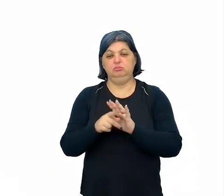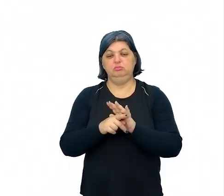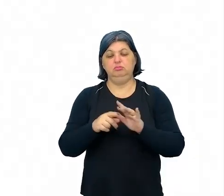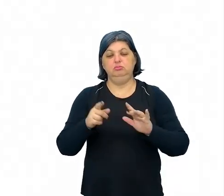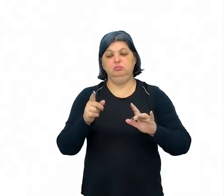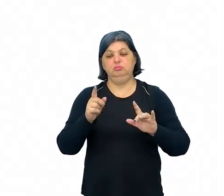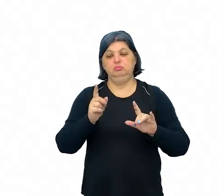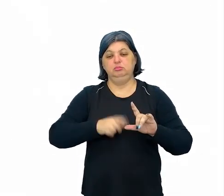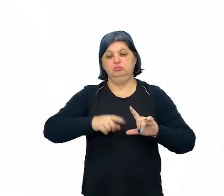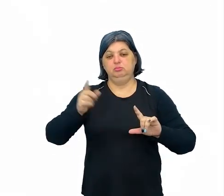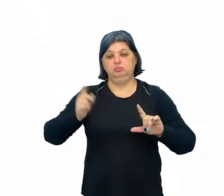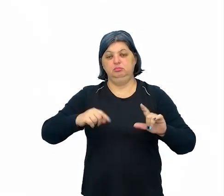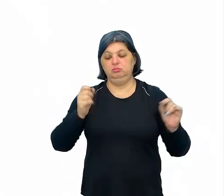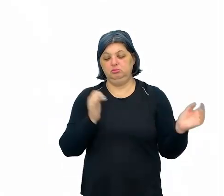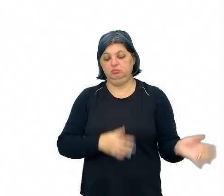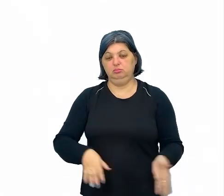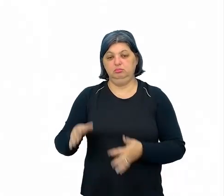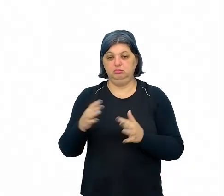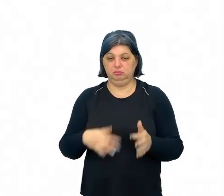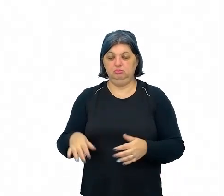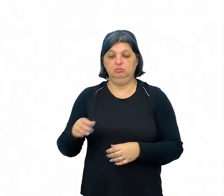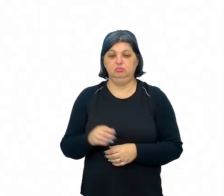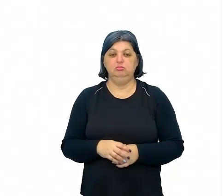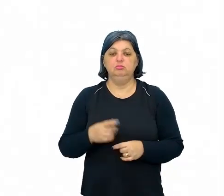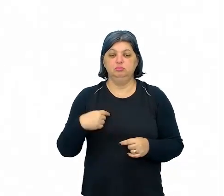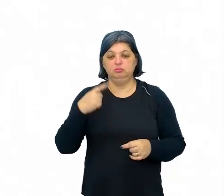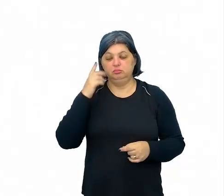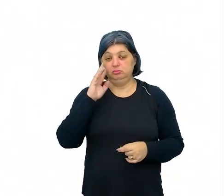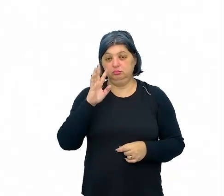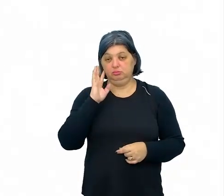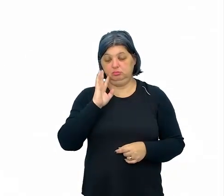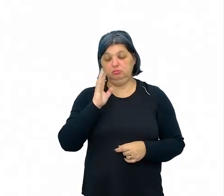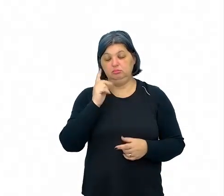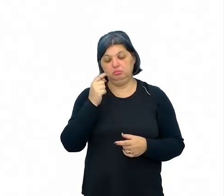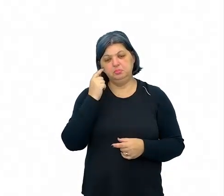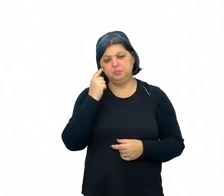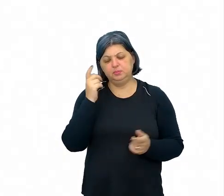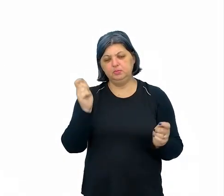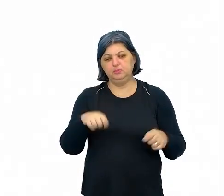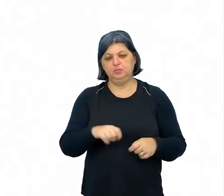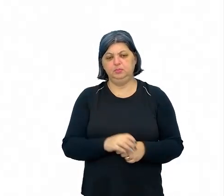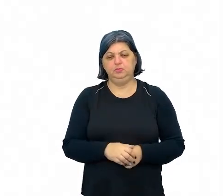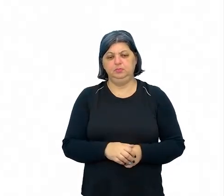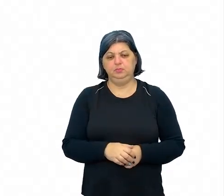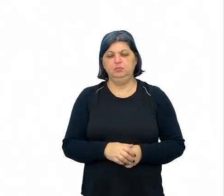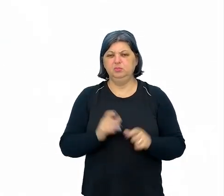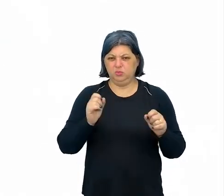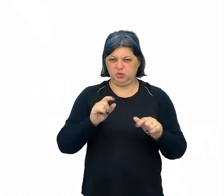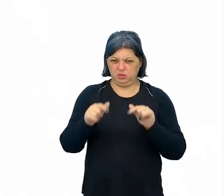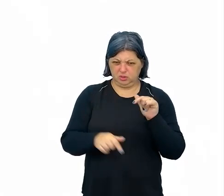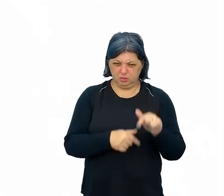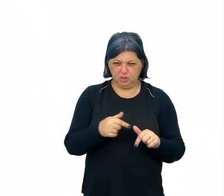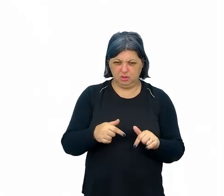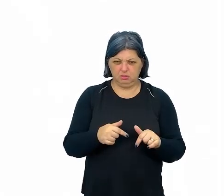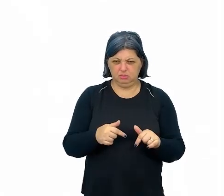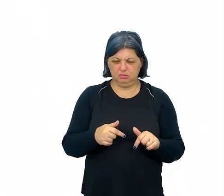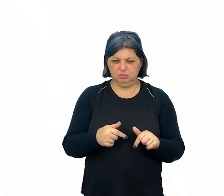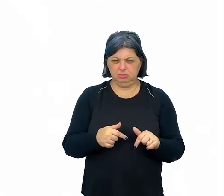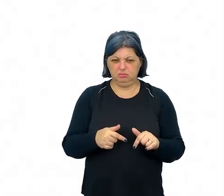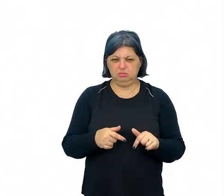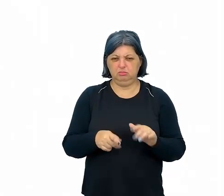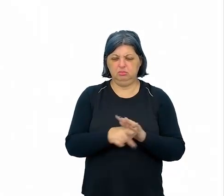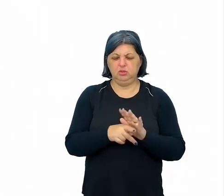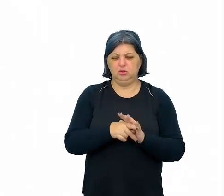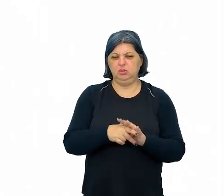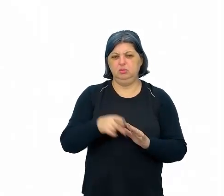fluxograma. Então, é legal que eu também posso pensar sobre. Posso também trabalhar com ABP, aprendizagem baseada